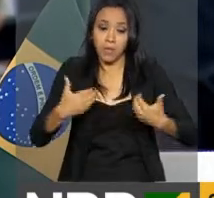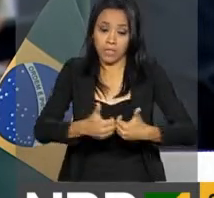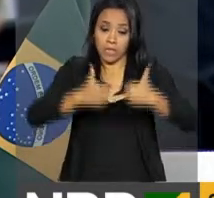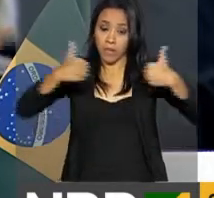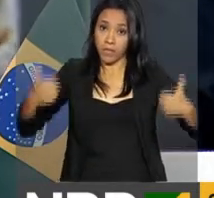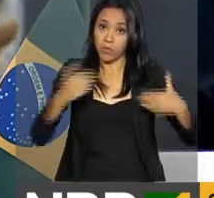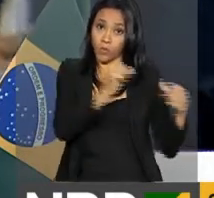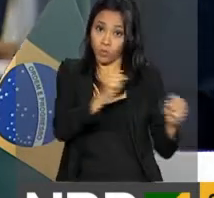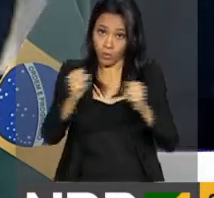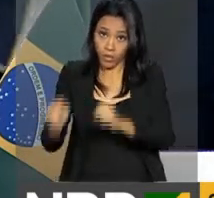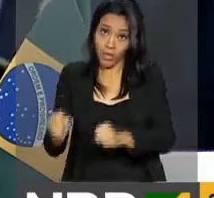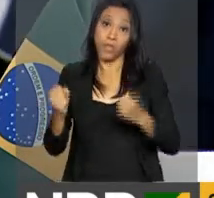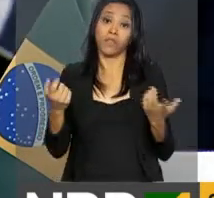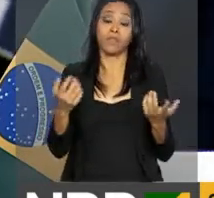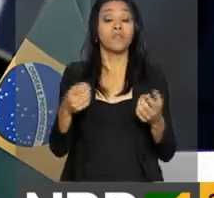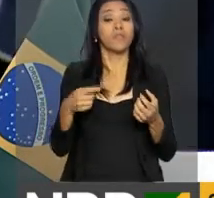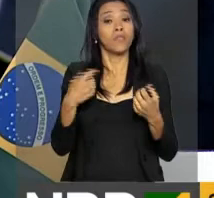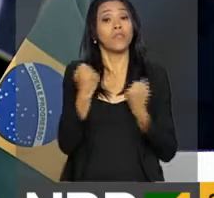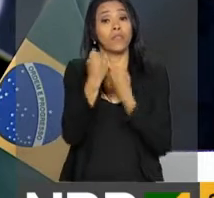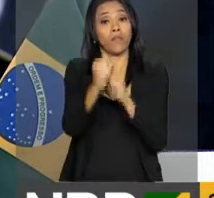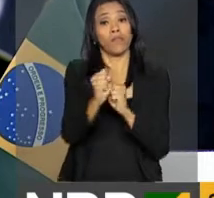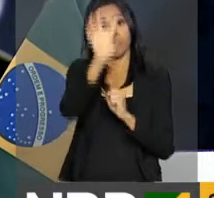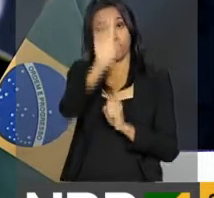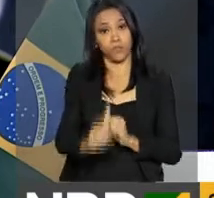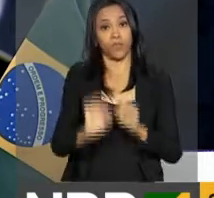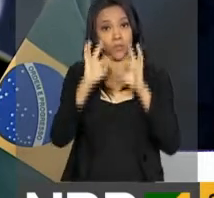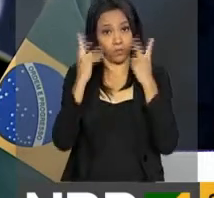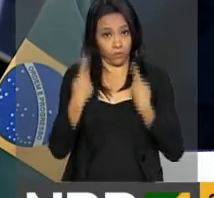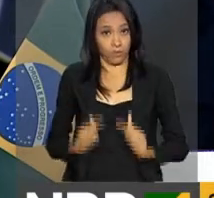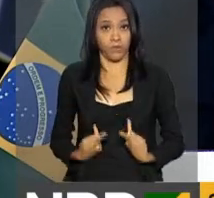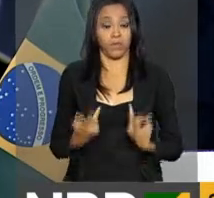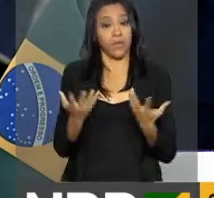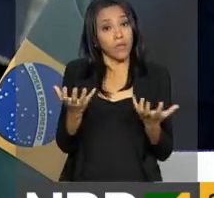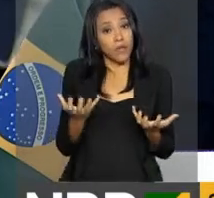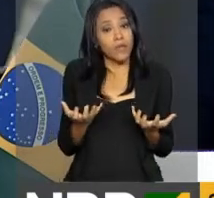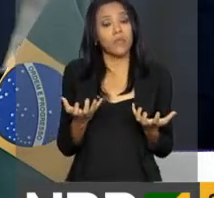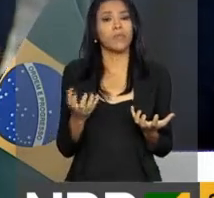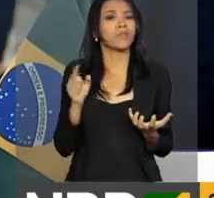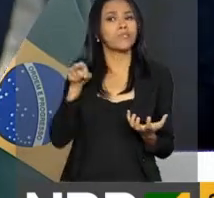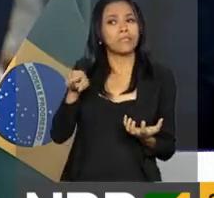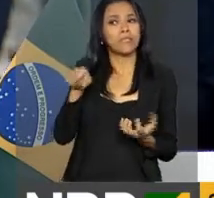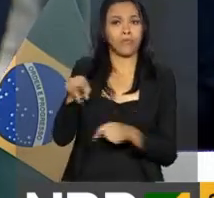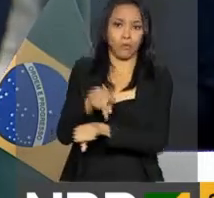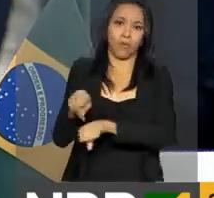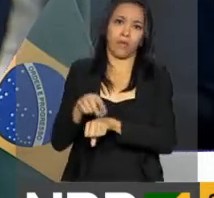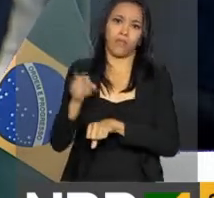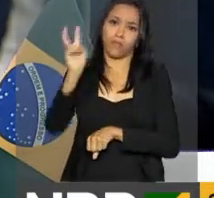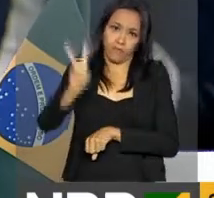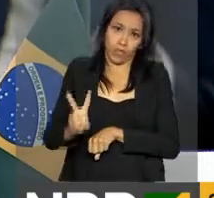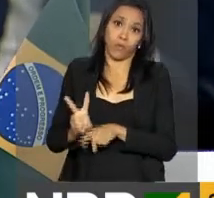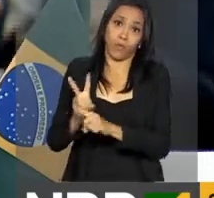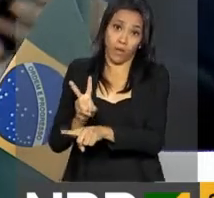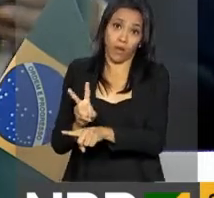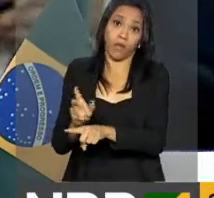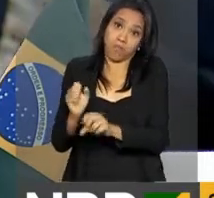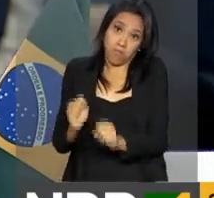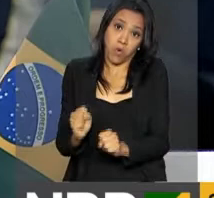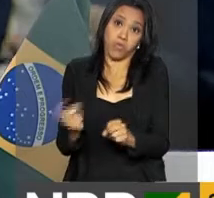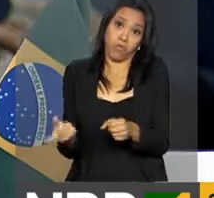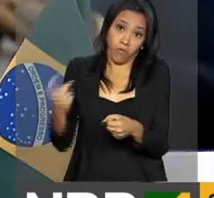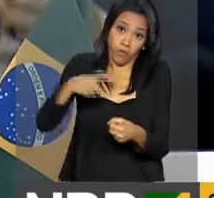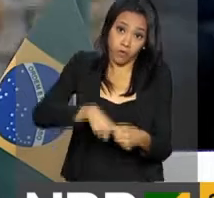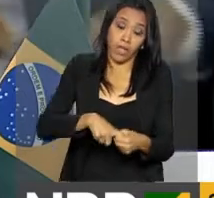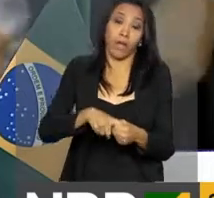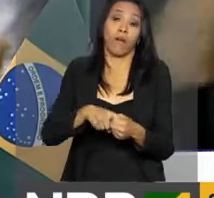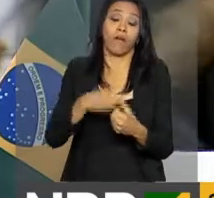poderes, dos direitos humanos. Queremos, aliás, que a nação venezuelana, de volta à democracia,